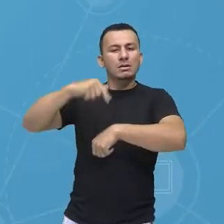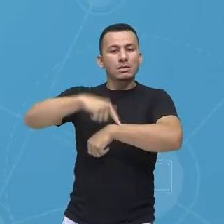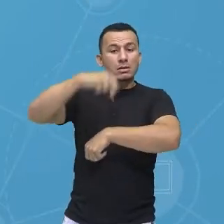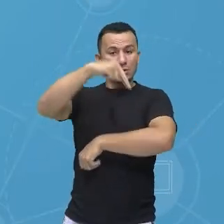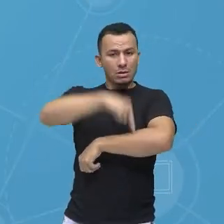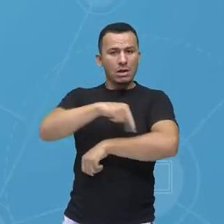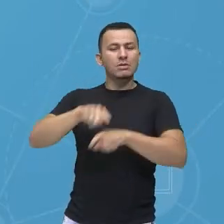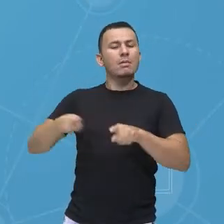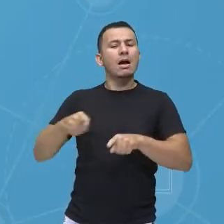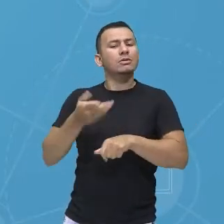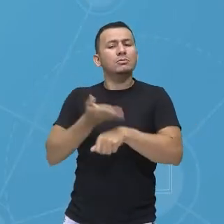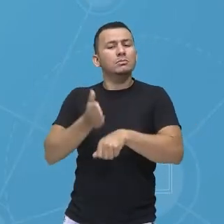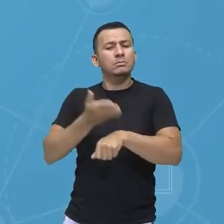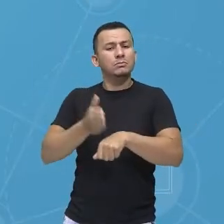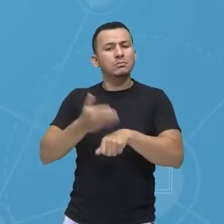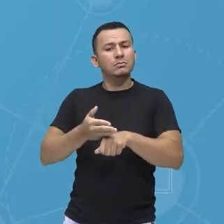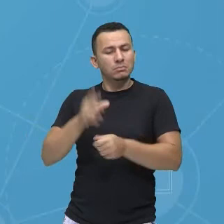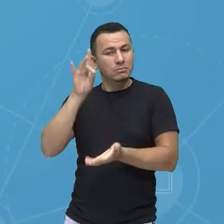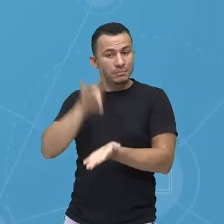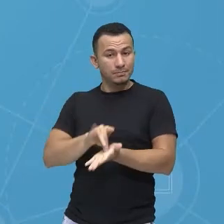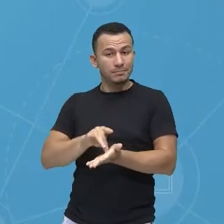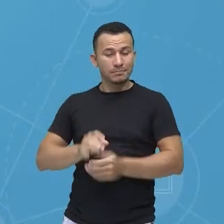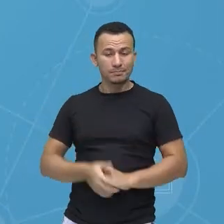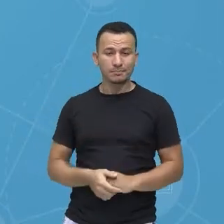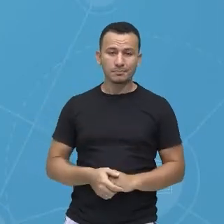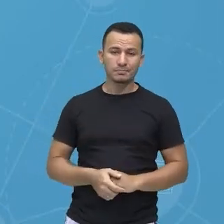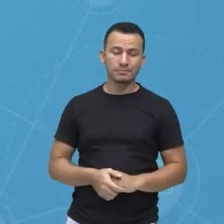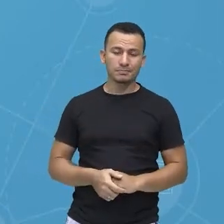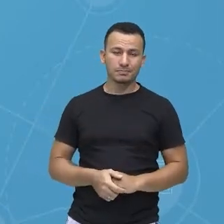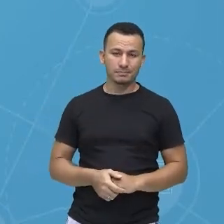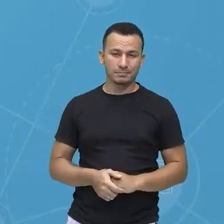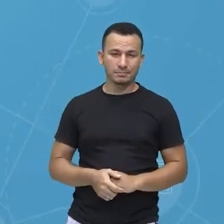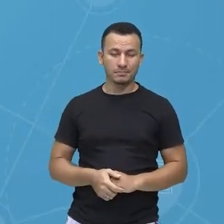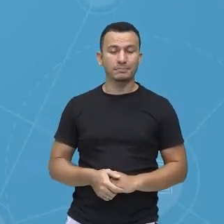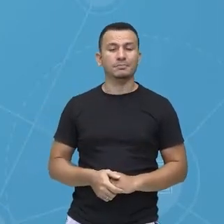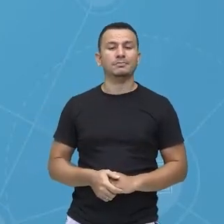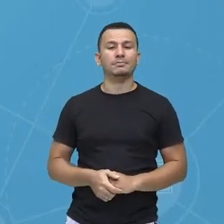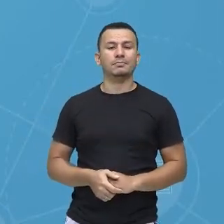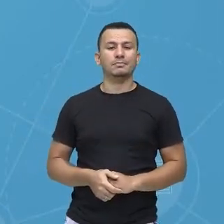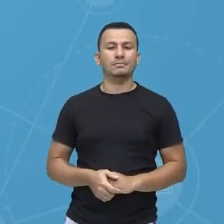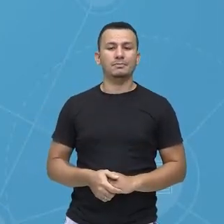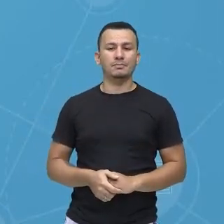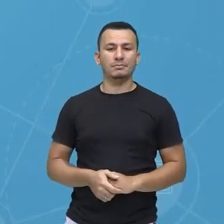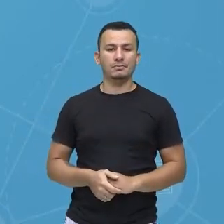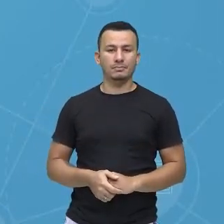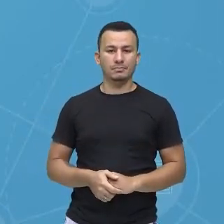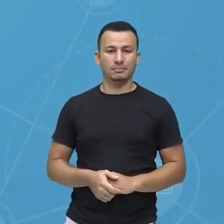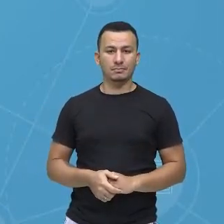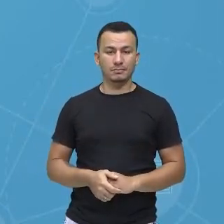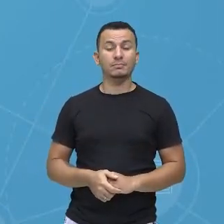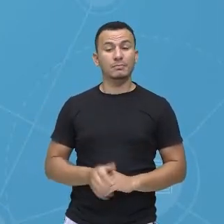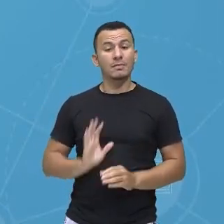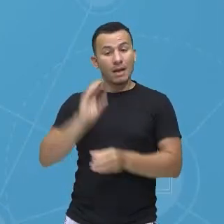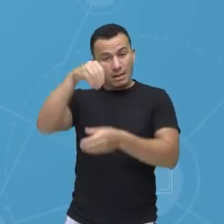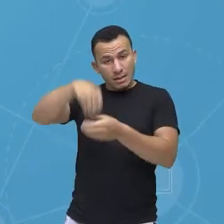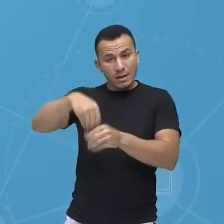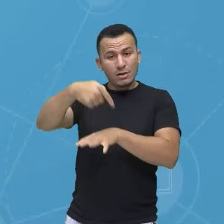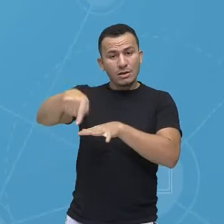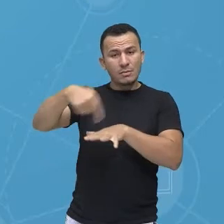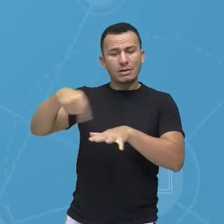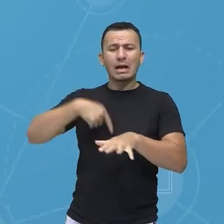bastante prática, bastante realista. E aí vamos ver aí, ó, tem dentro do parkour